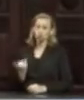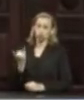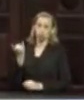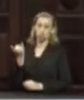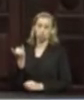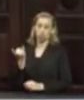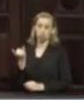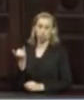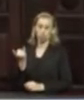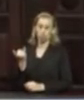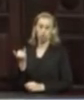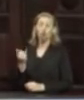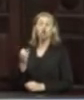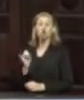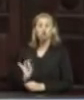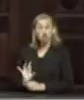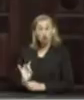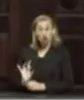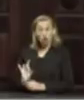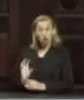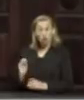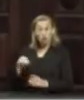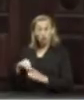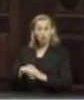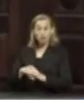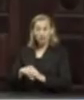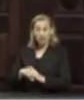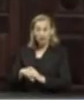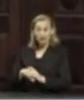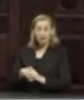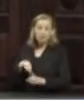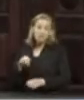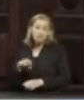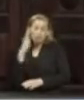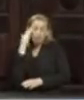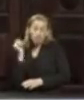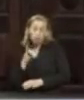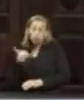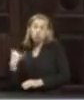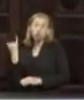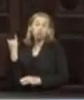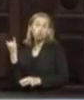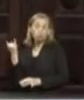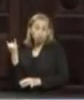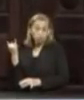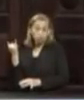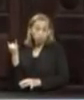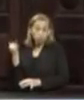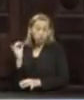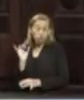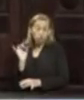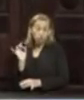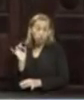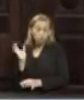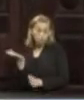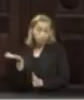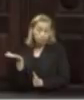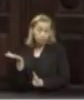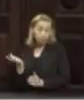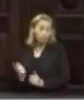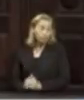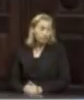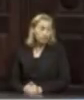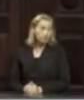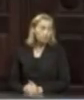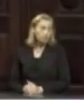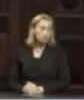Nós só podemos votar, independente de quem vota favorável ou não, se soubermos qual é a política de juros. Só podemos votar se soubermos qual é a instituição financeira. Não,